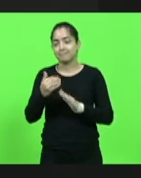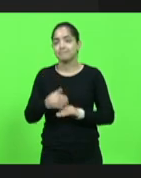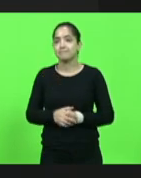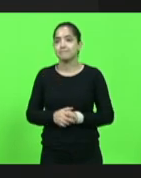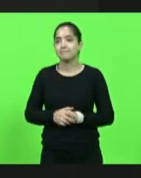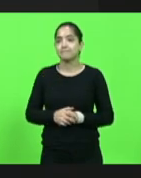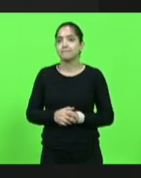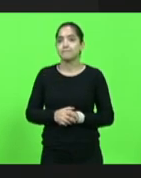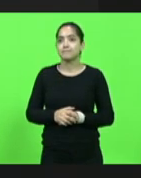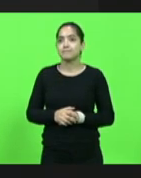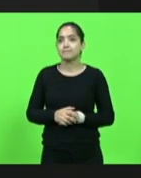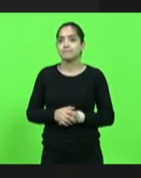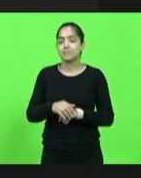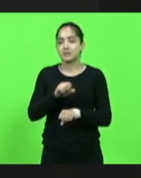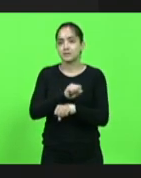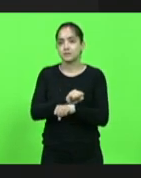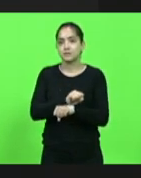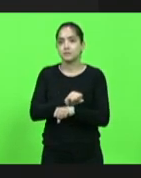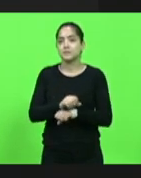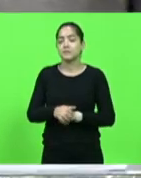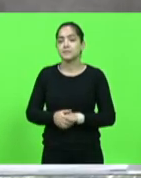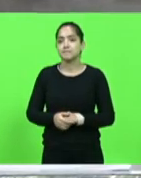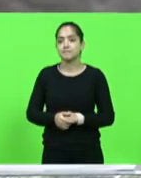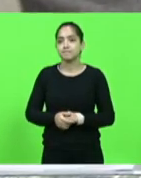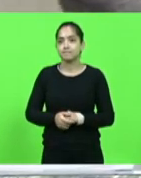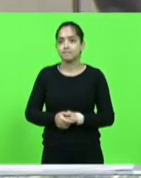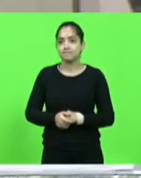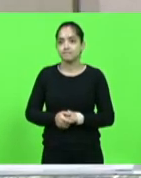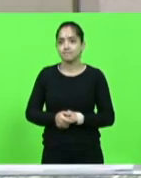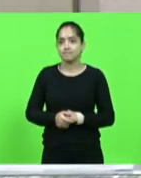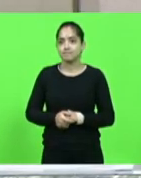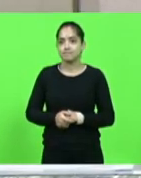Eu acho que ela está suspensa ainda.